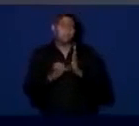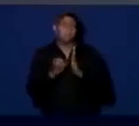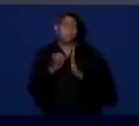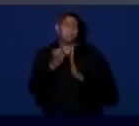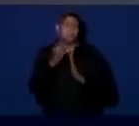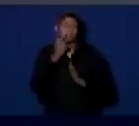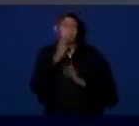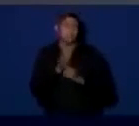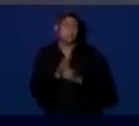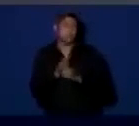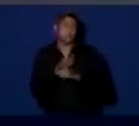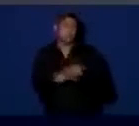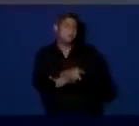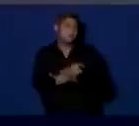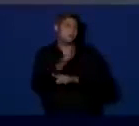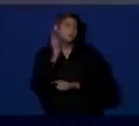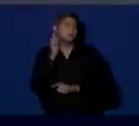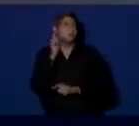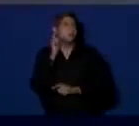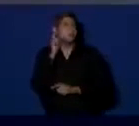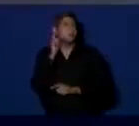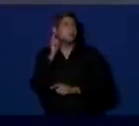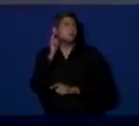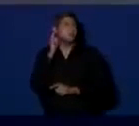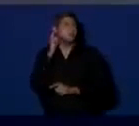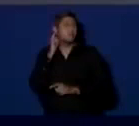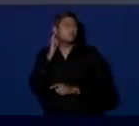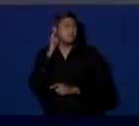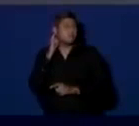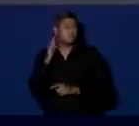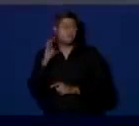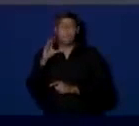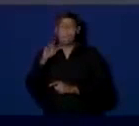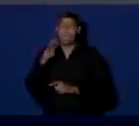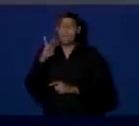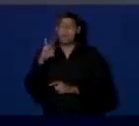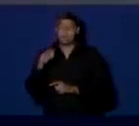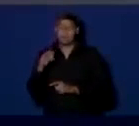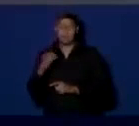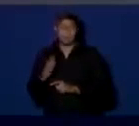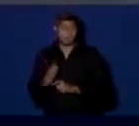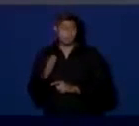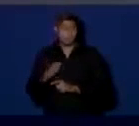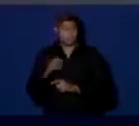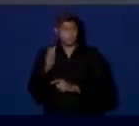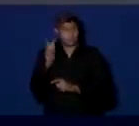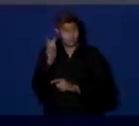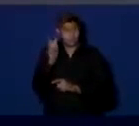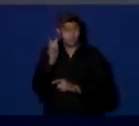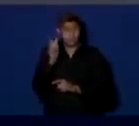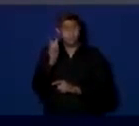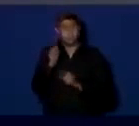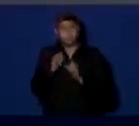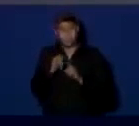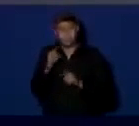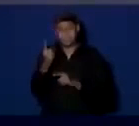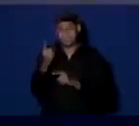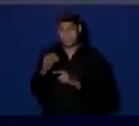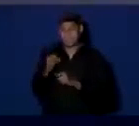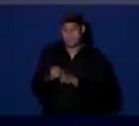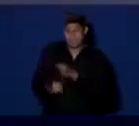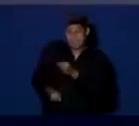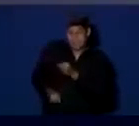no inverso disso, né? O câmbio está aí flertando com 5, mas o break-even inflation de 10